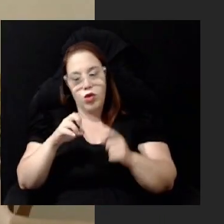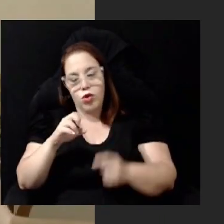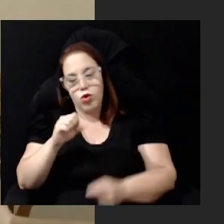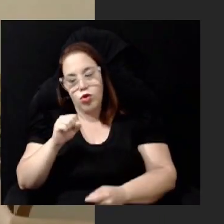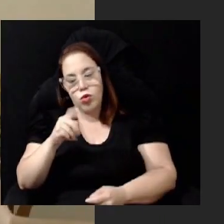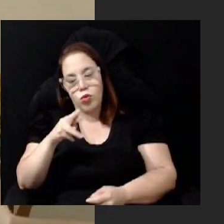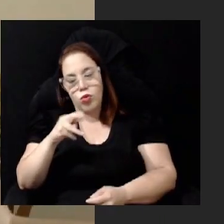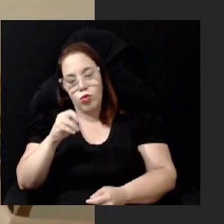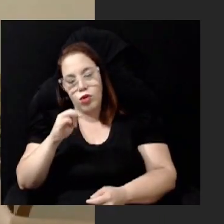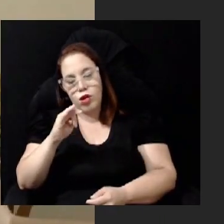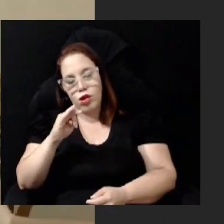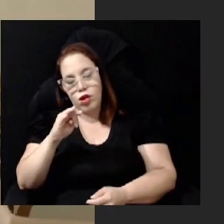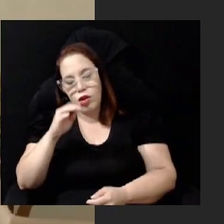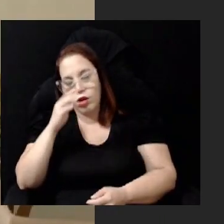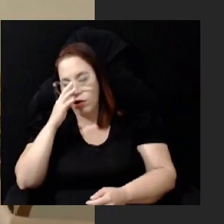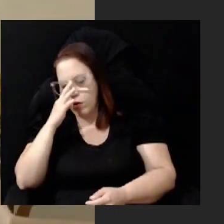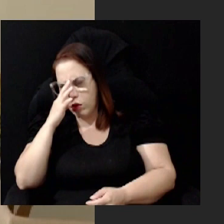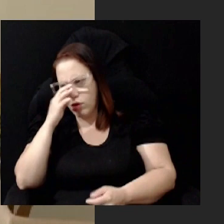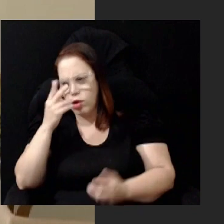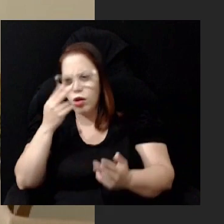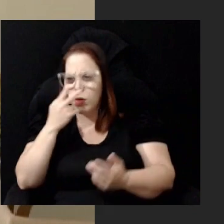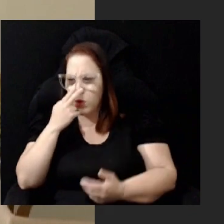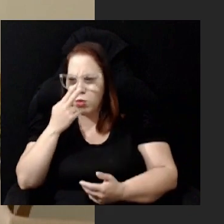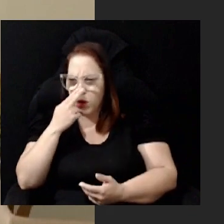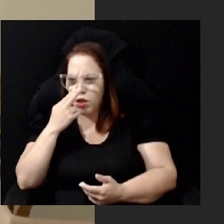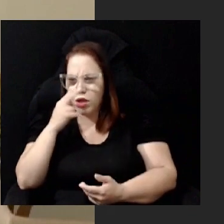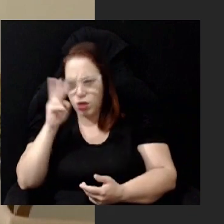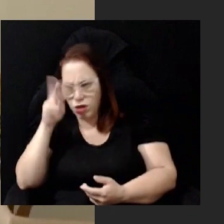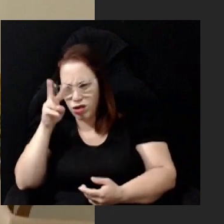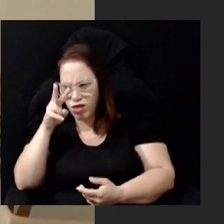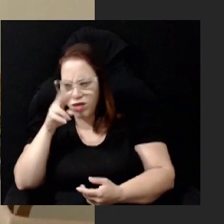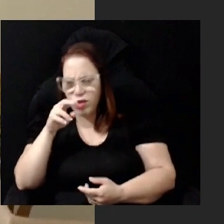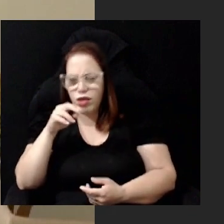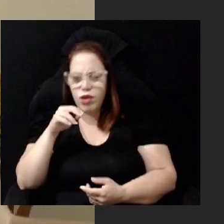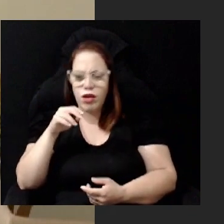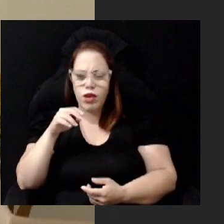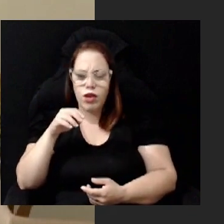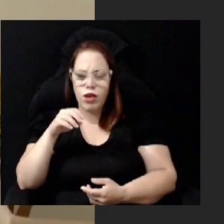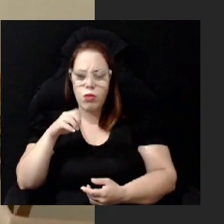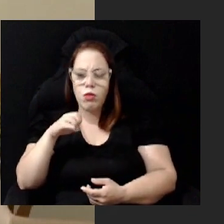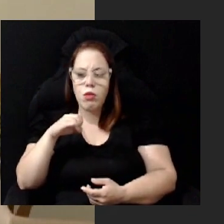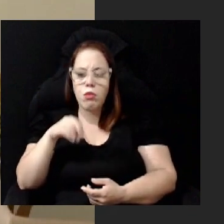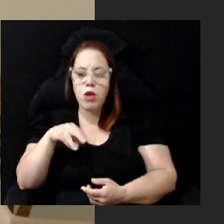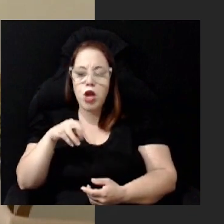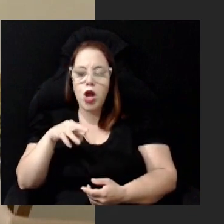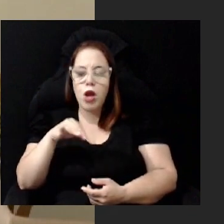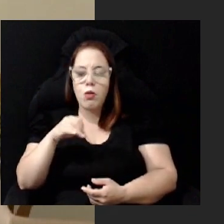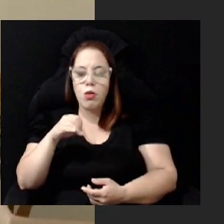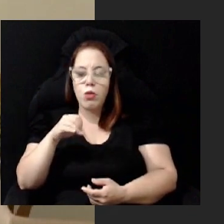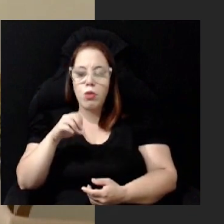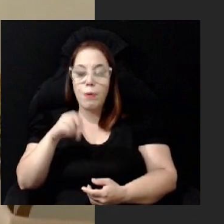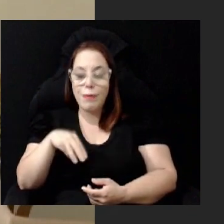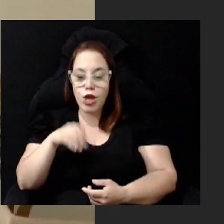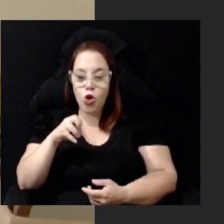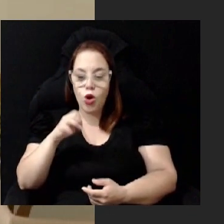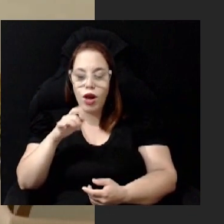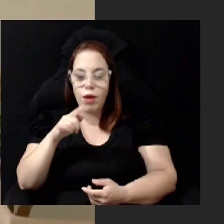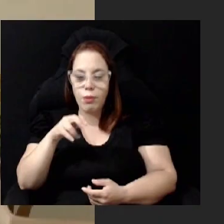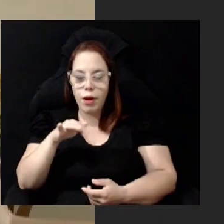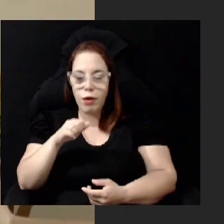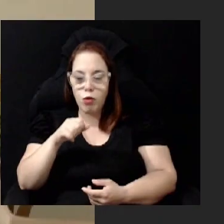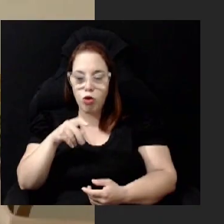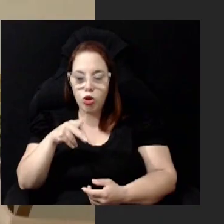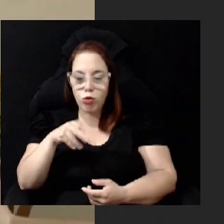tumores ósseos em si são muito parecidos. Lembrando também do mieloma múltiplo. O mieloma múltiplo, de novo, ele não